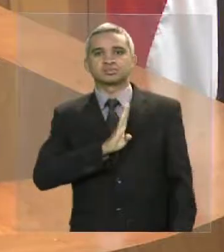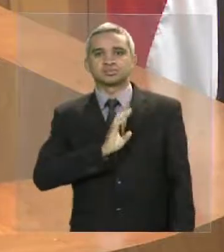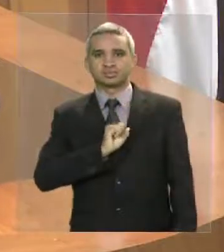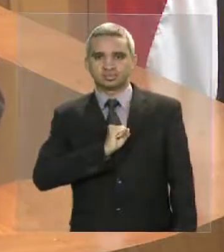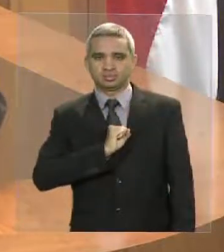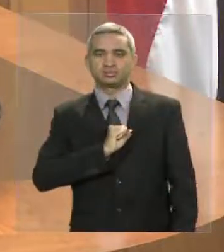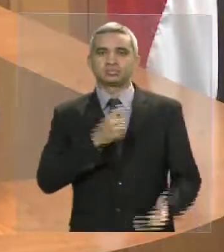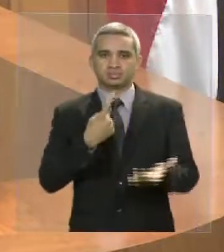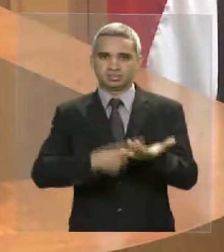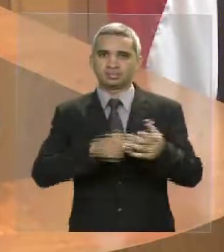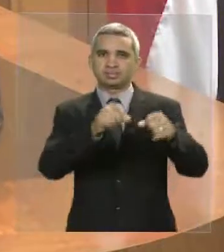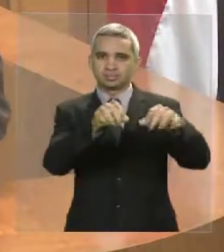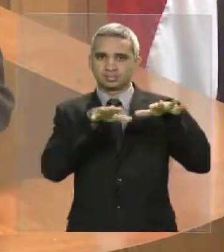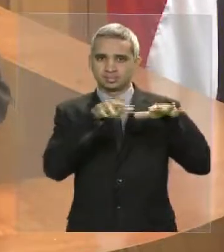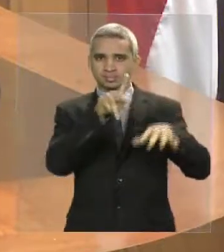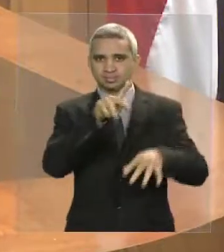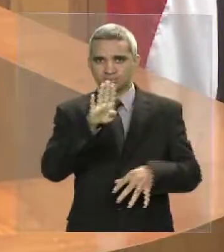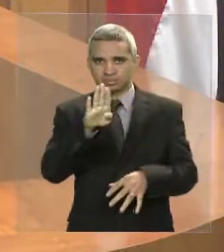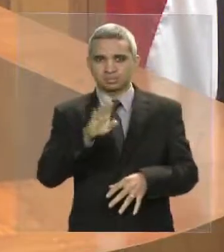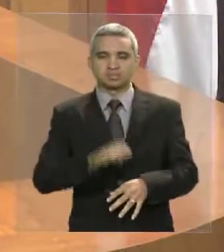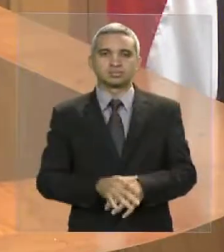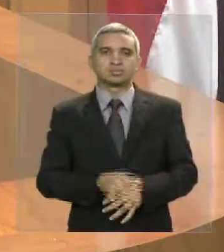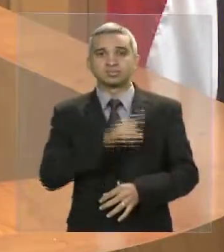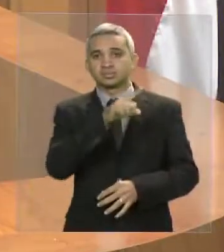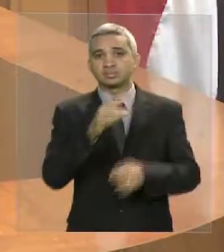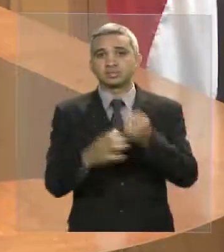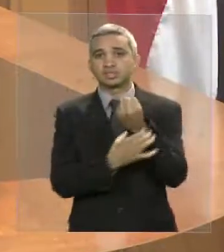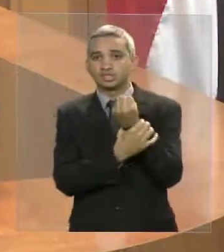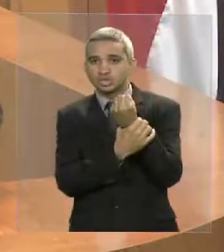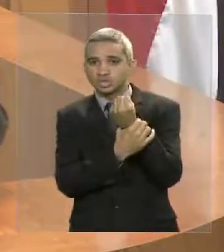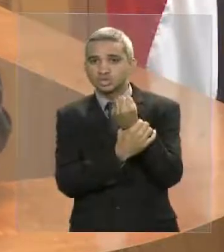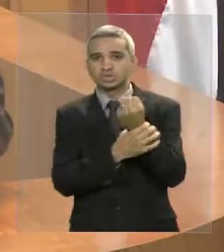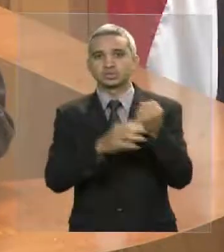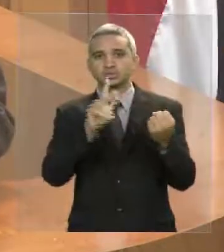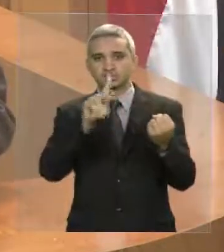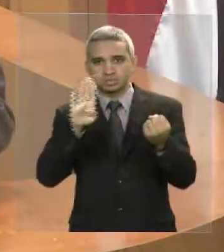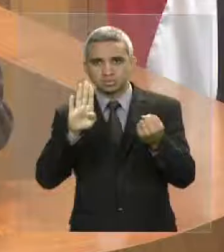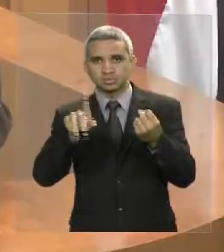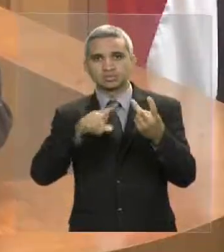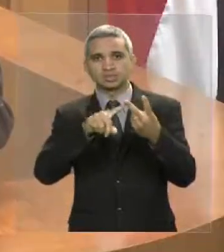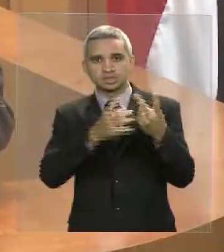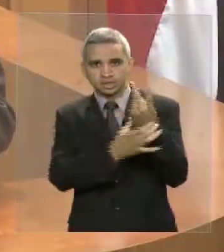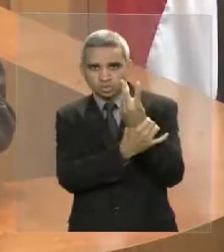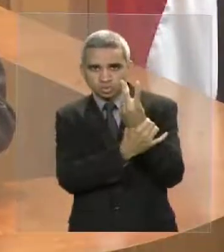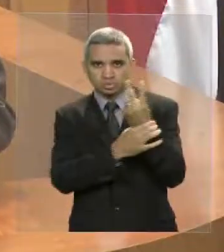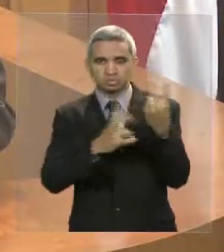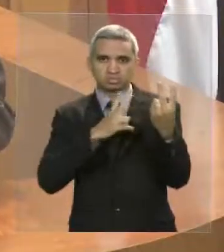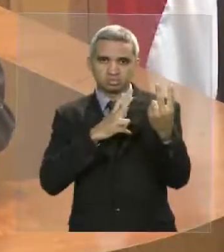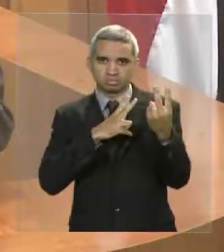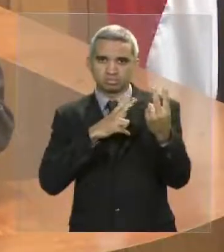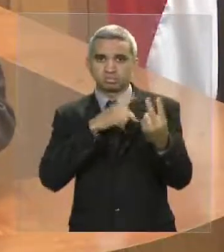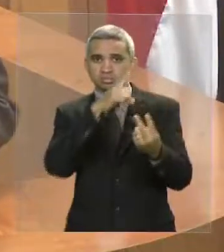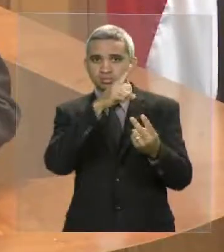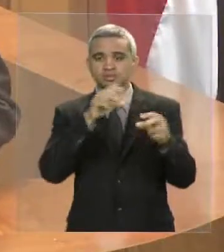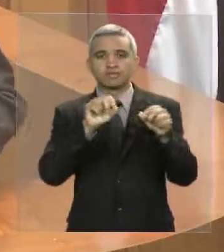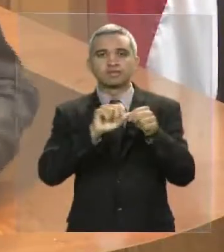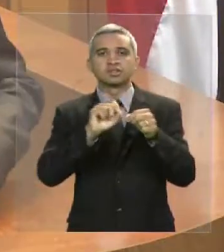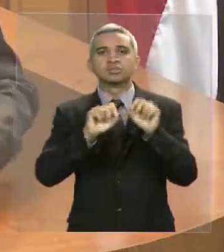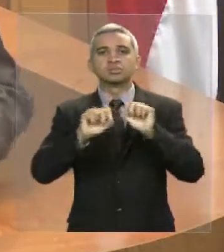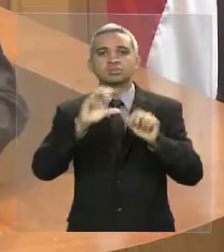a Frente Parlamentar de Segurança Pública e Privada está realizando em Balsas, na Câmara Municipal daquele município, um